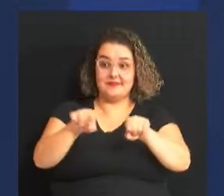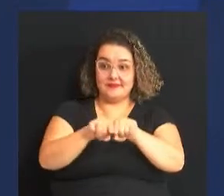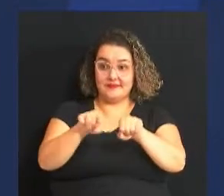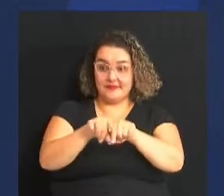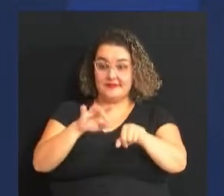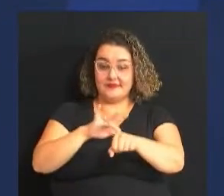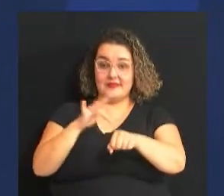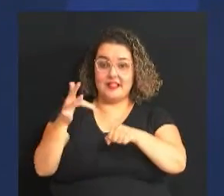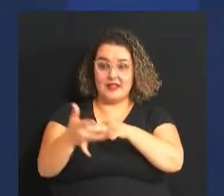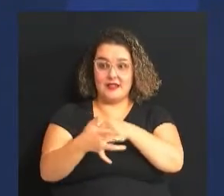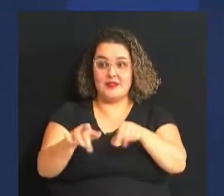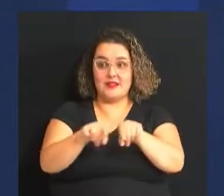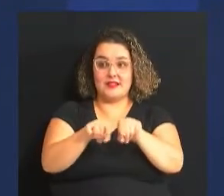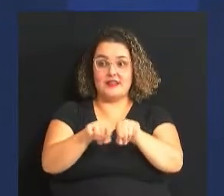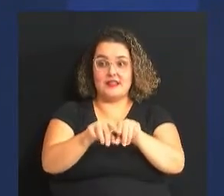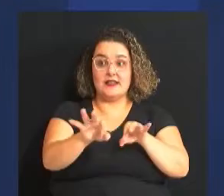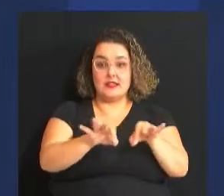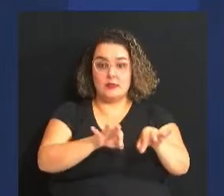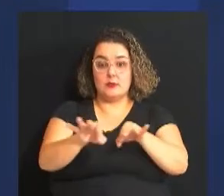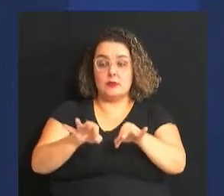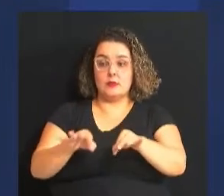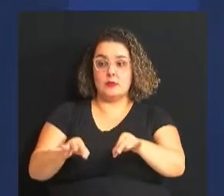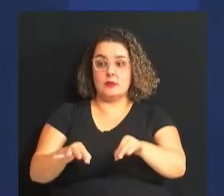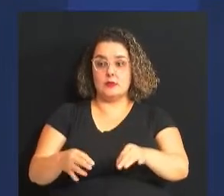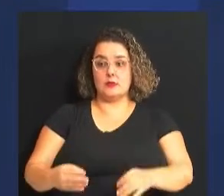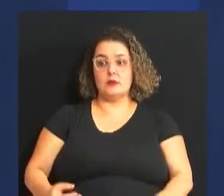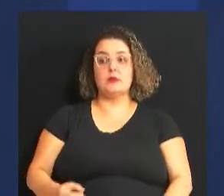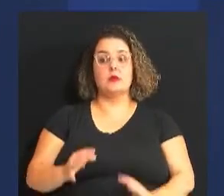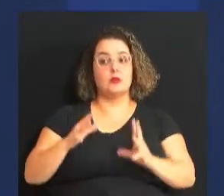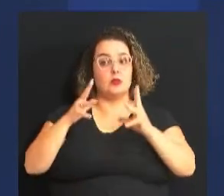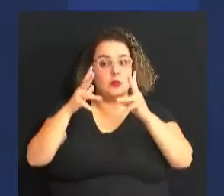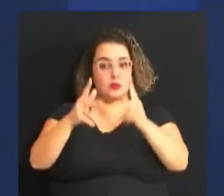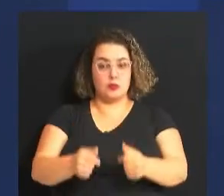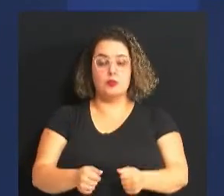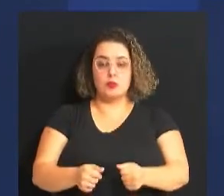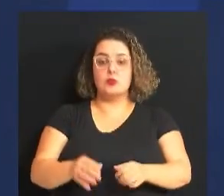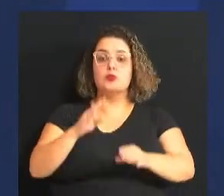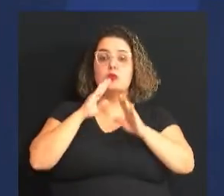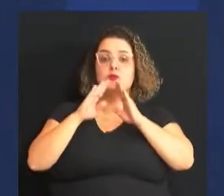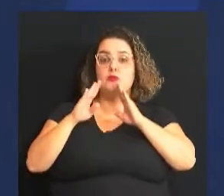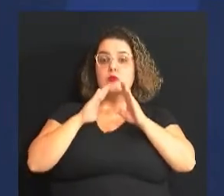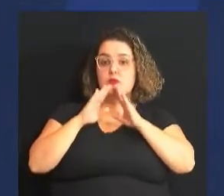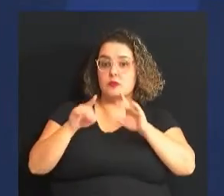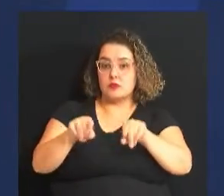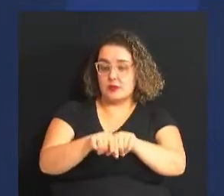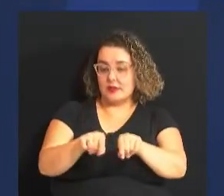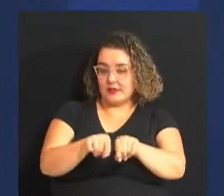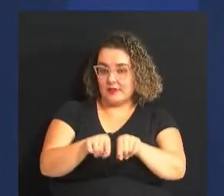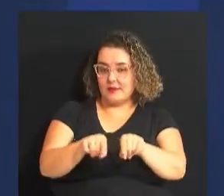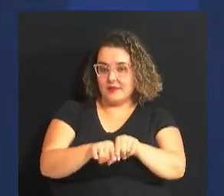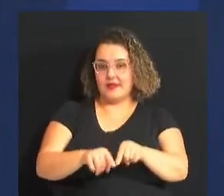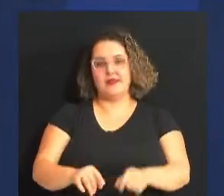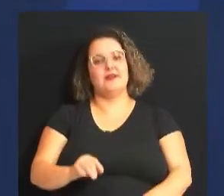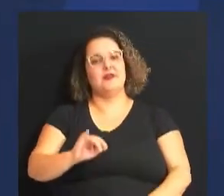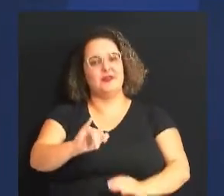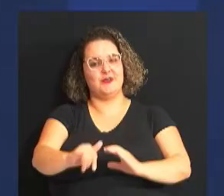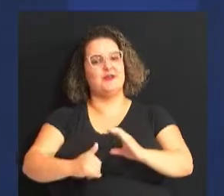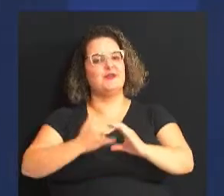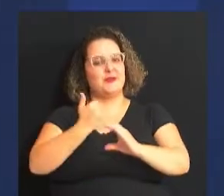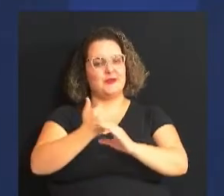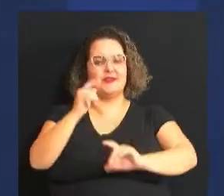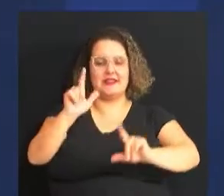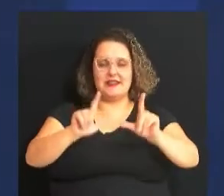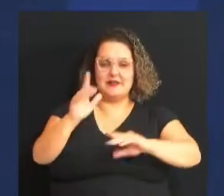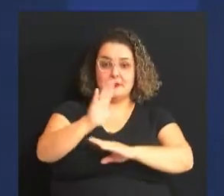nossas redes sociais. Esse programa está sendo transmitido na íntegra no Facebook da TV Câmara e também no nosso YouTube. E antes